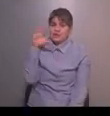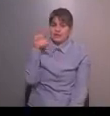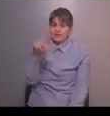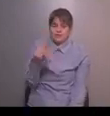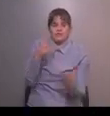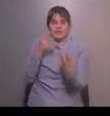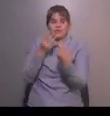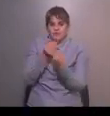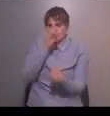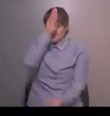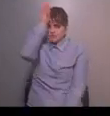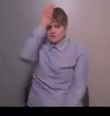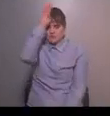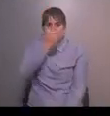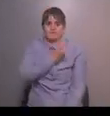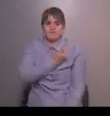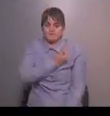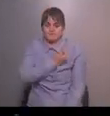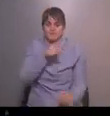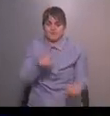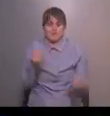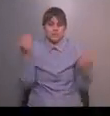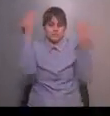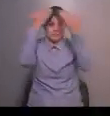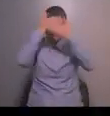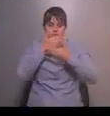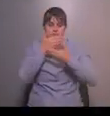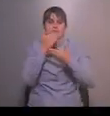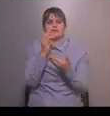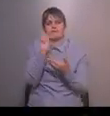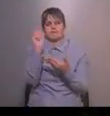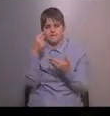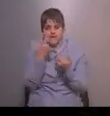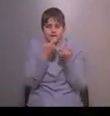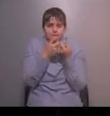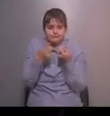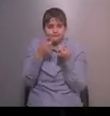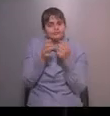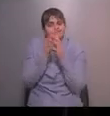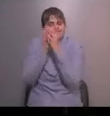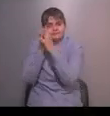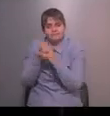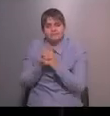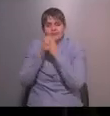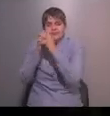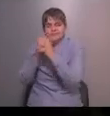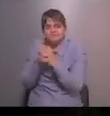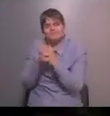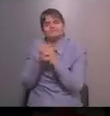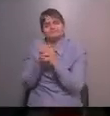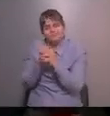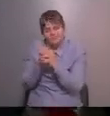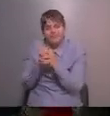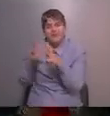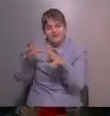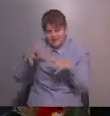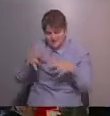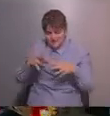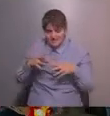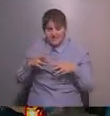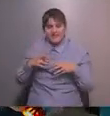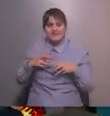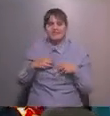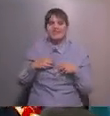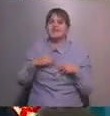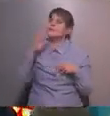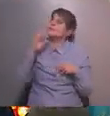Papa Francisco. Nesta noite de fé e oração, deixemos-nos envolver pelo manto materno da